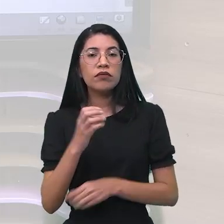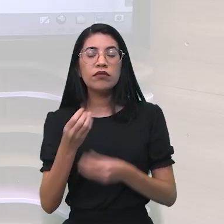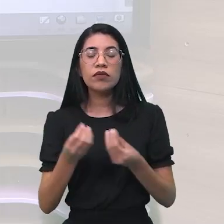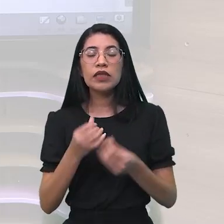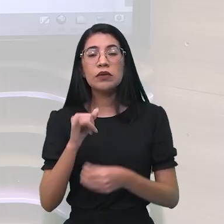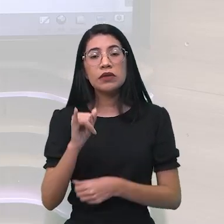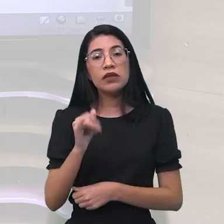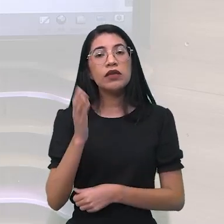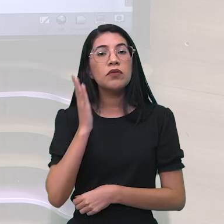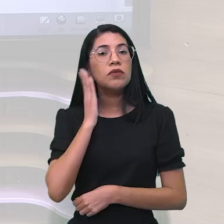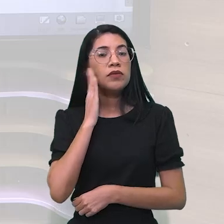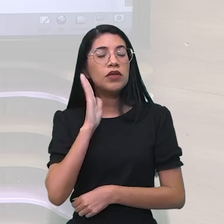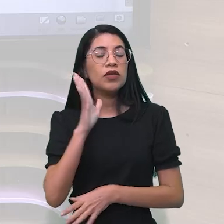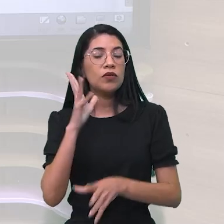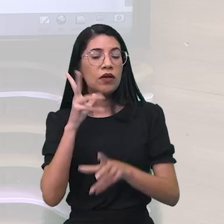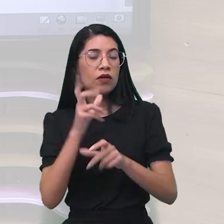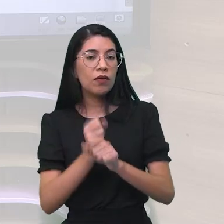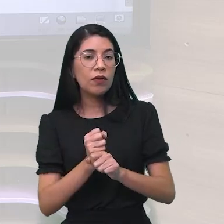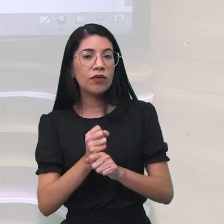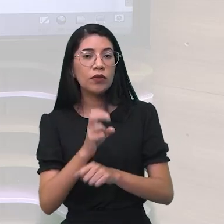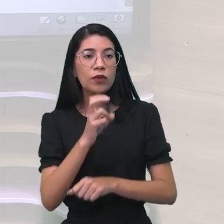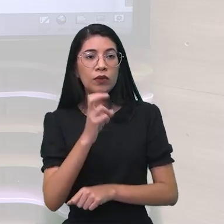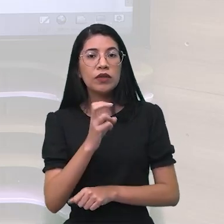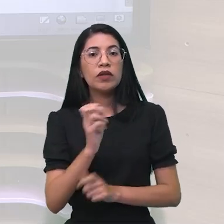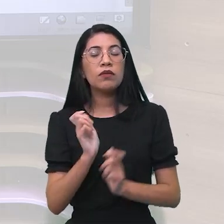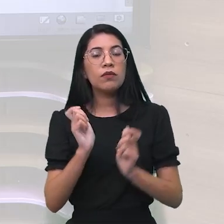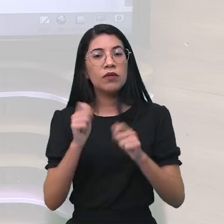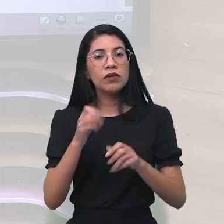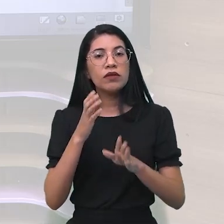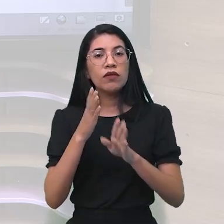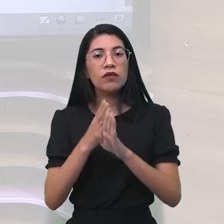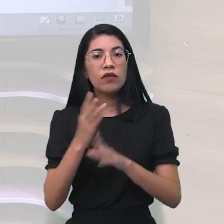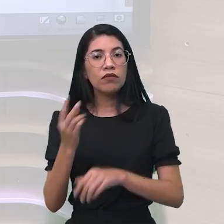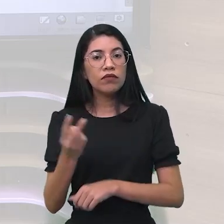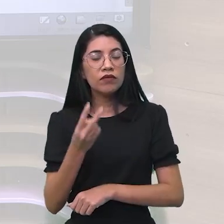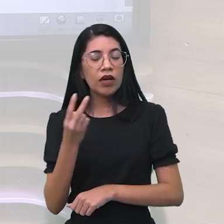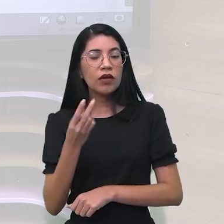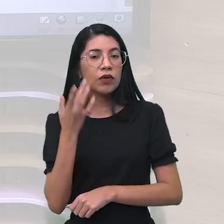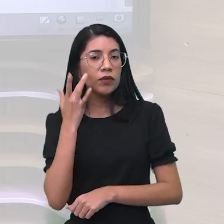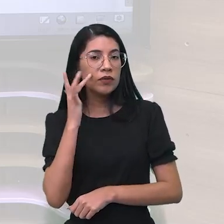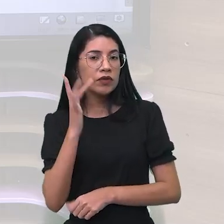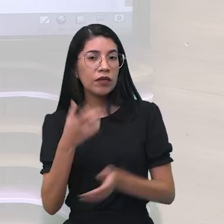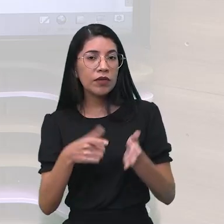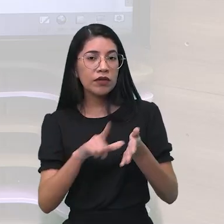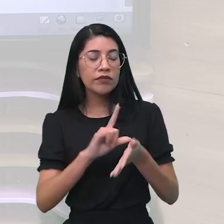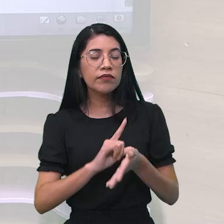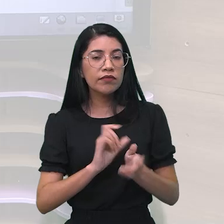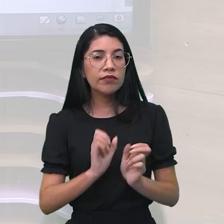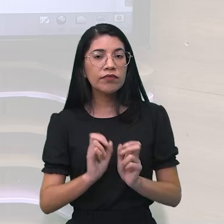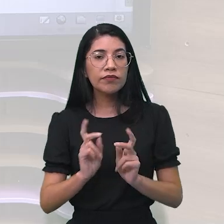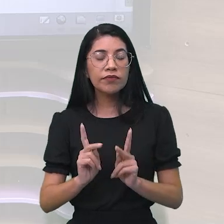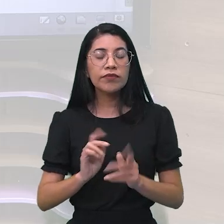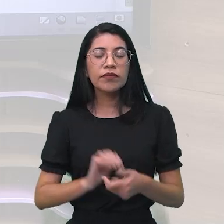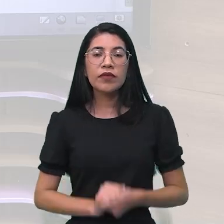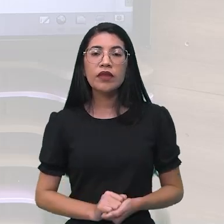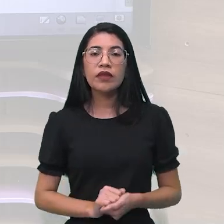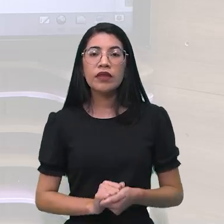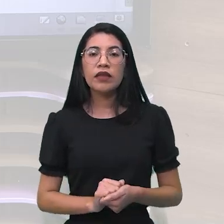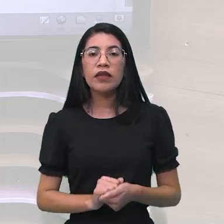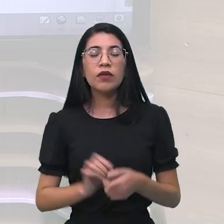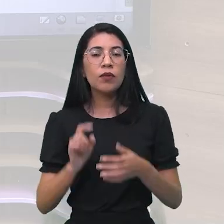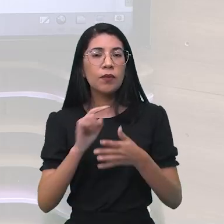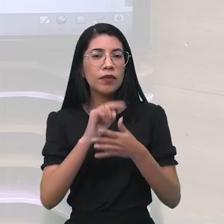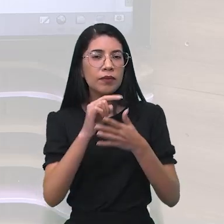quanto dá o somatório dos 5, eu consigo encontrar esse ângulo desconhecido, tá bom? E assim a gente vai fazer